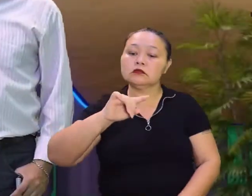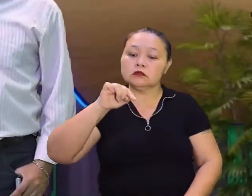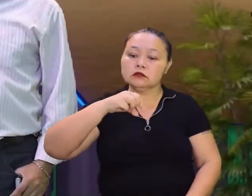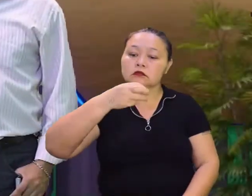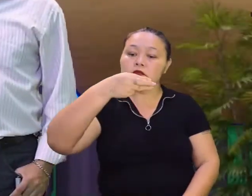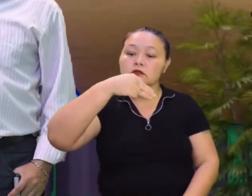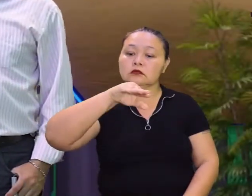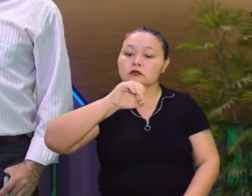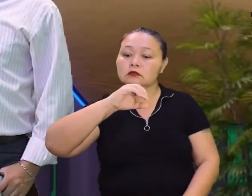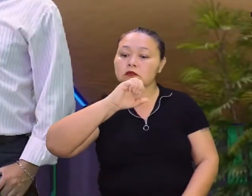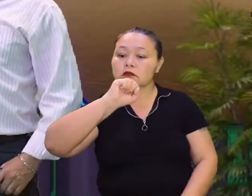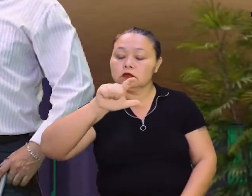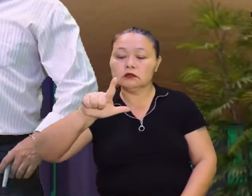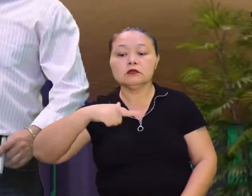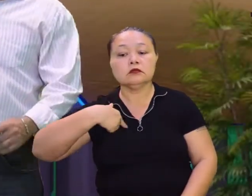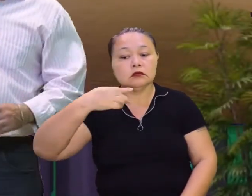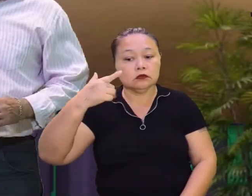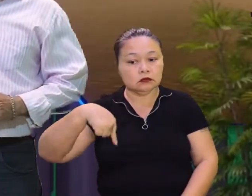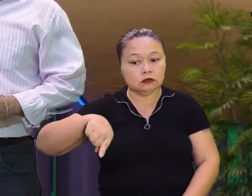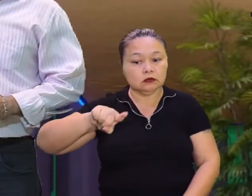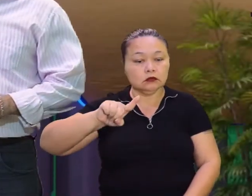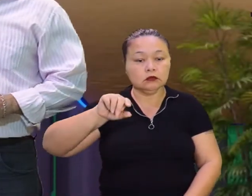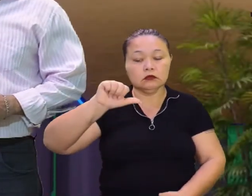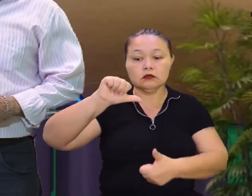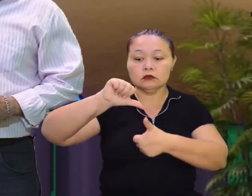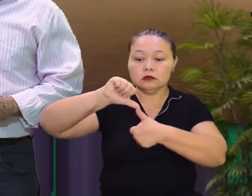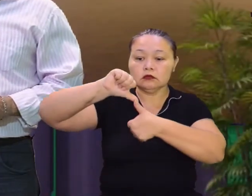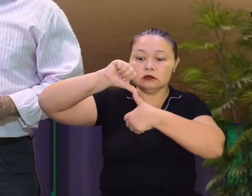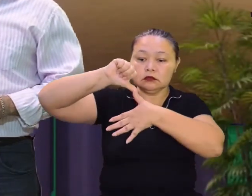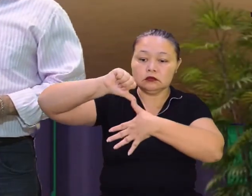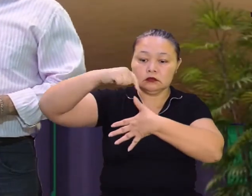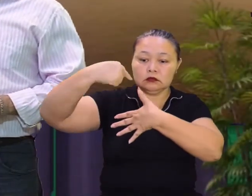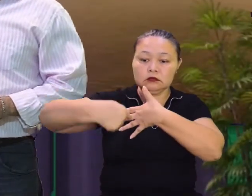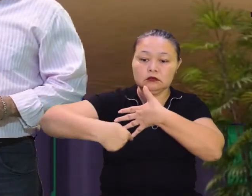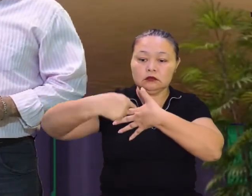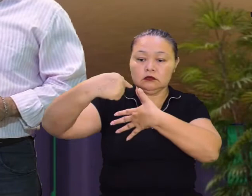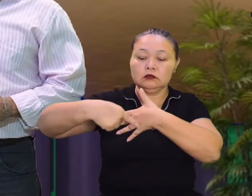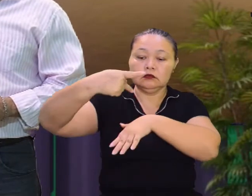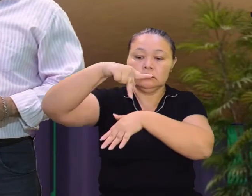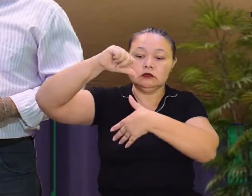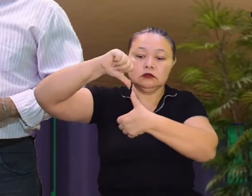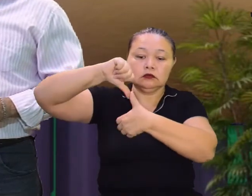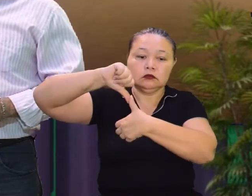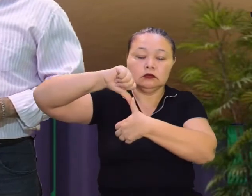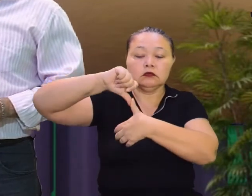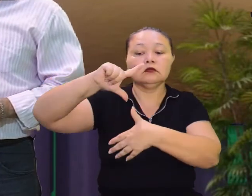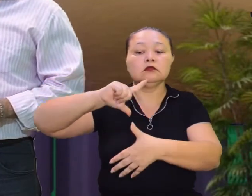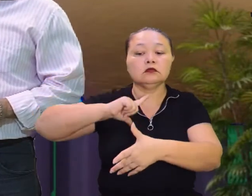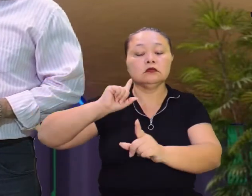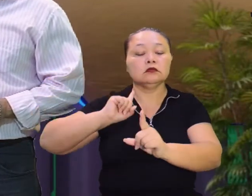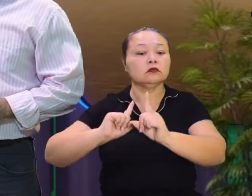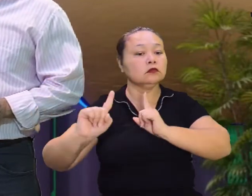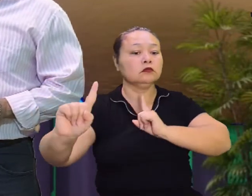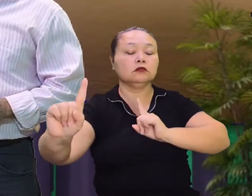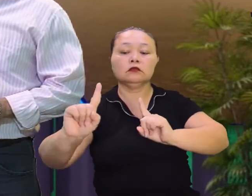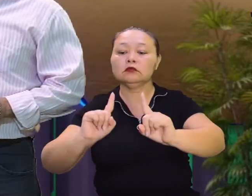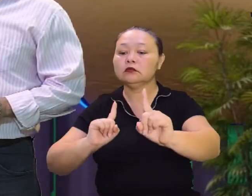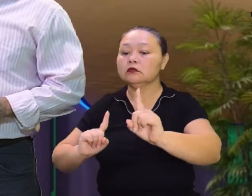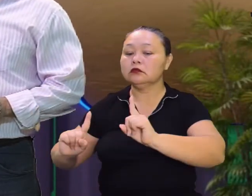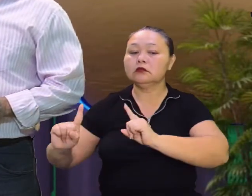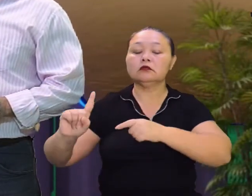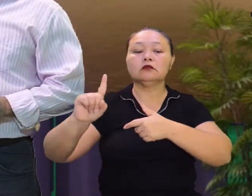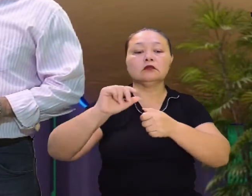é o Mercado Comum do Sul, qualquer pessoa que mora dentro dos países do Mercosul pode circular dentro